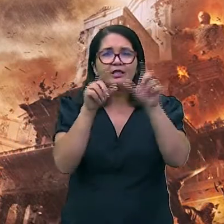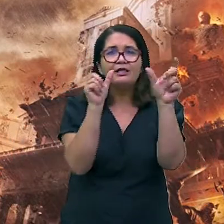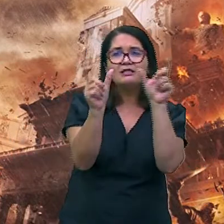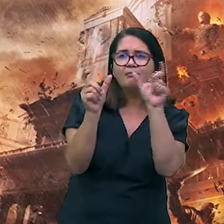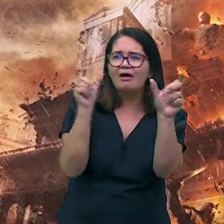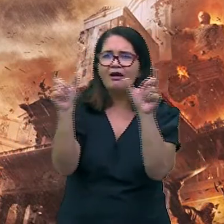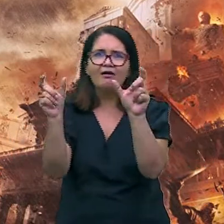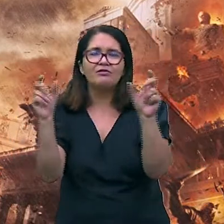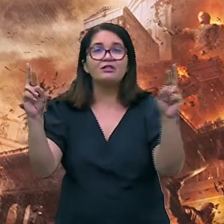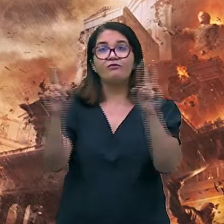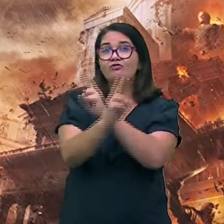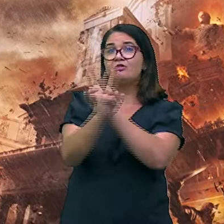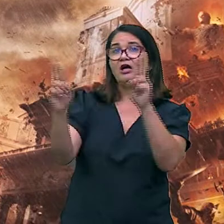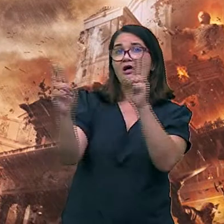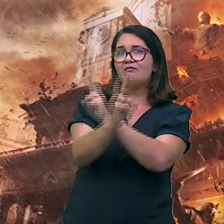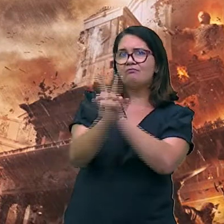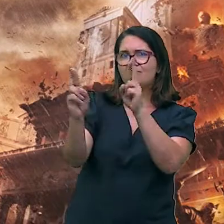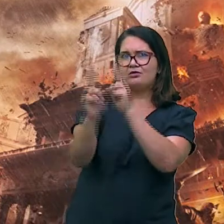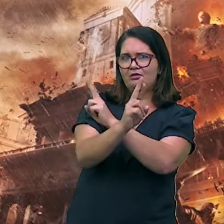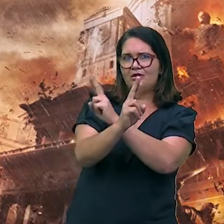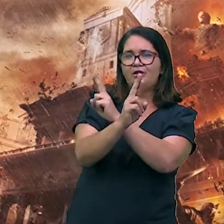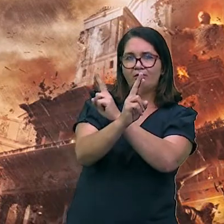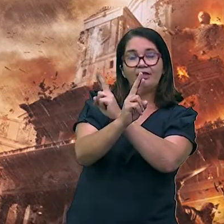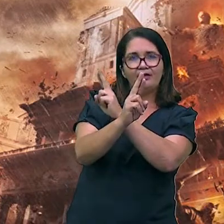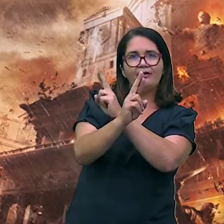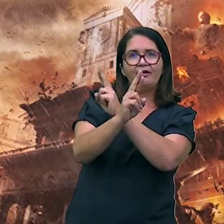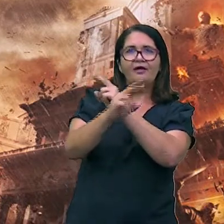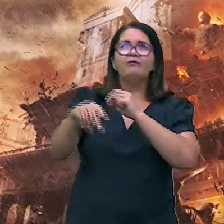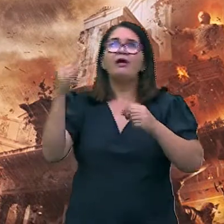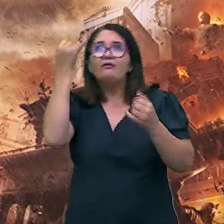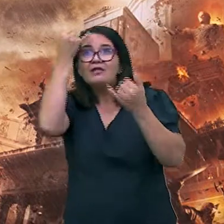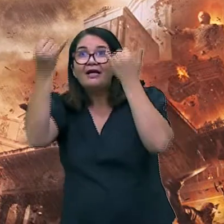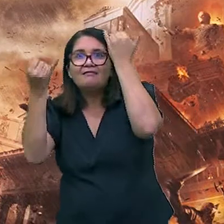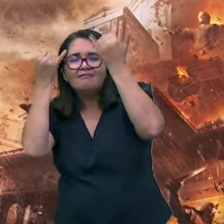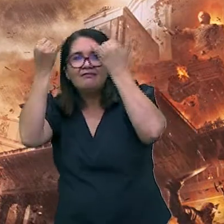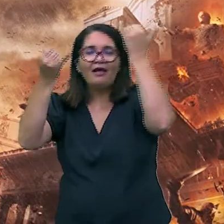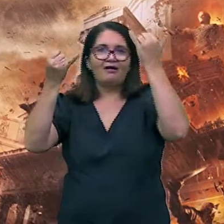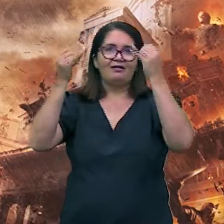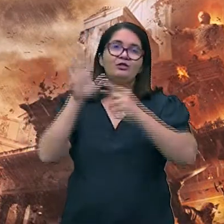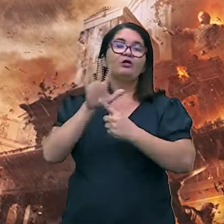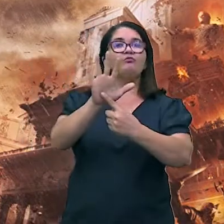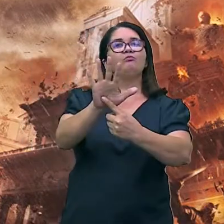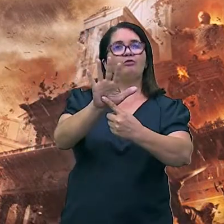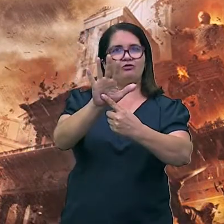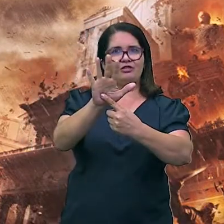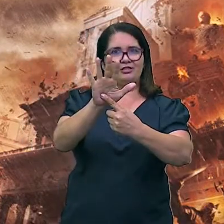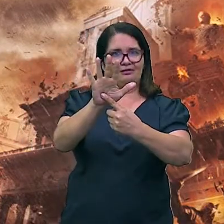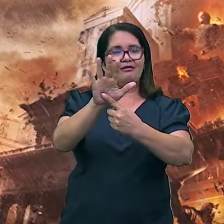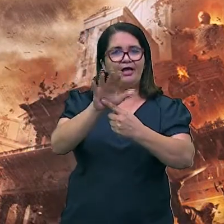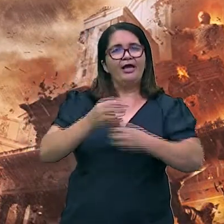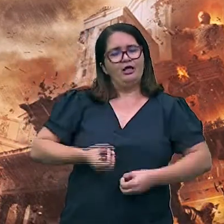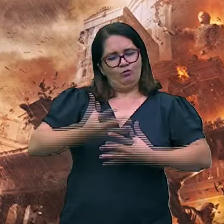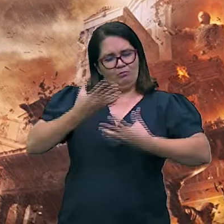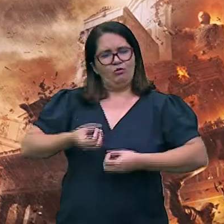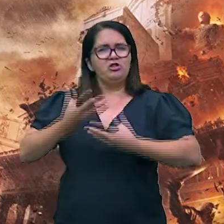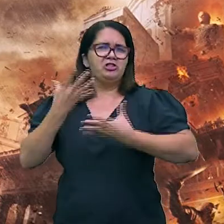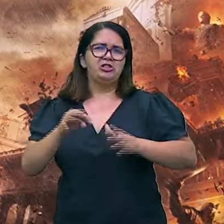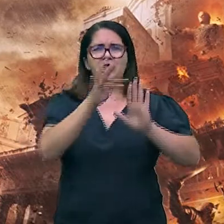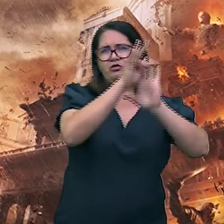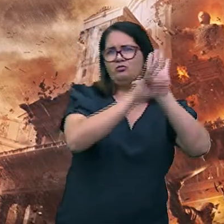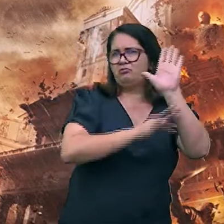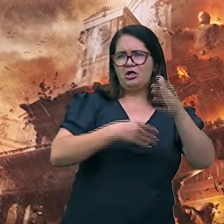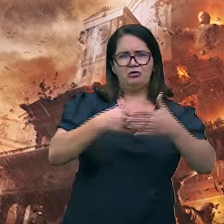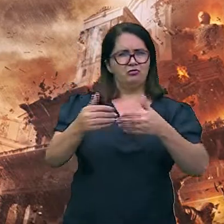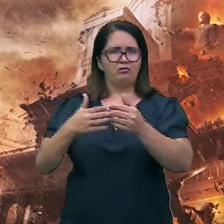a aumentar ou diminuir a ideia que se expressa no enunciado. Há dois tipos de gradação: